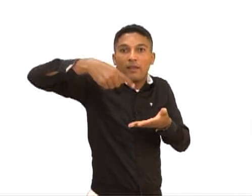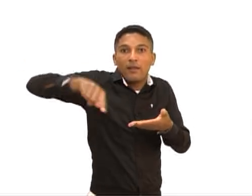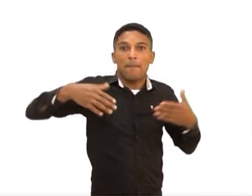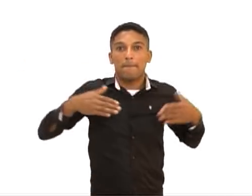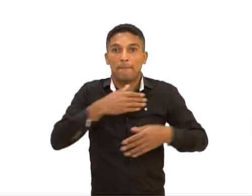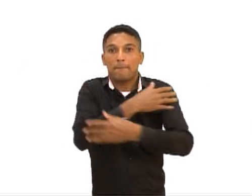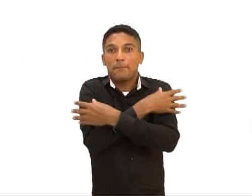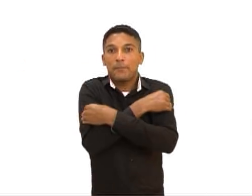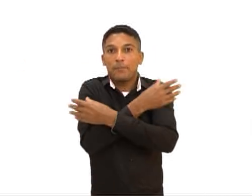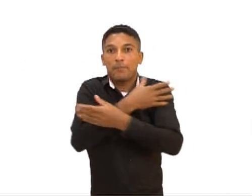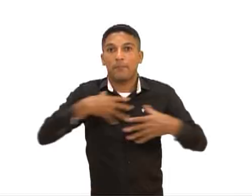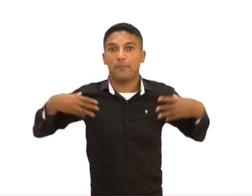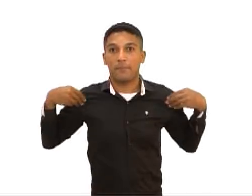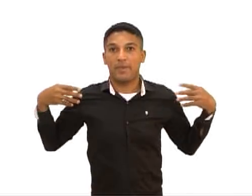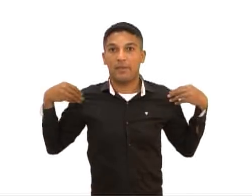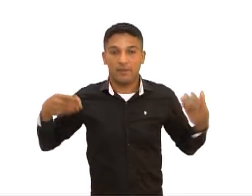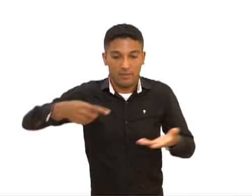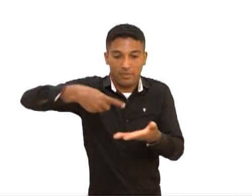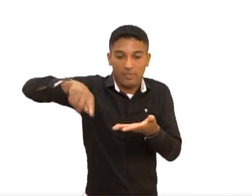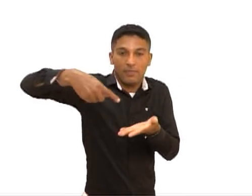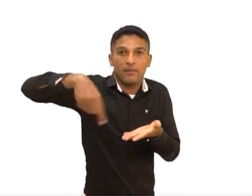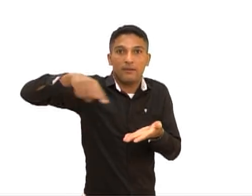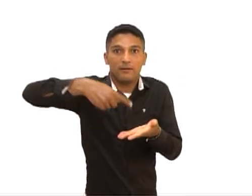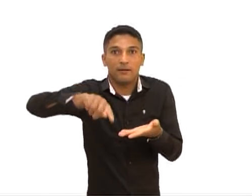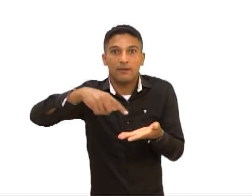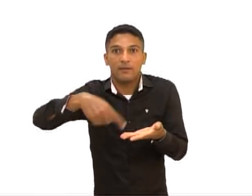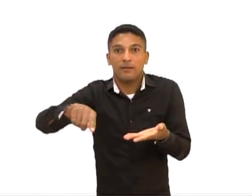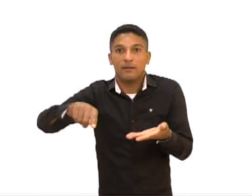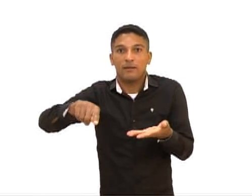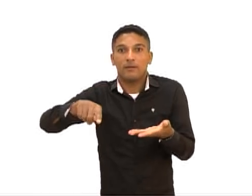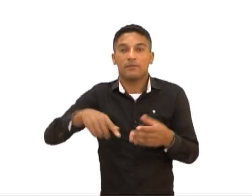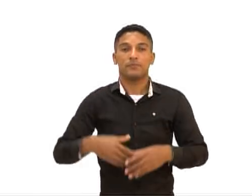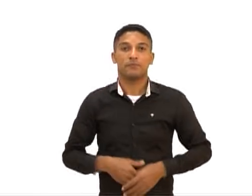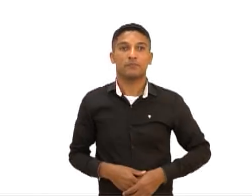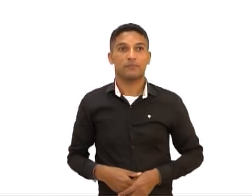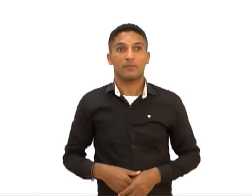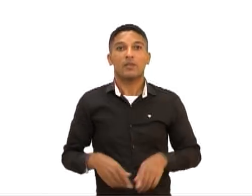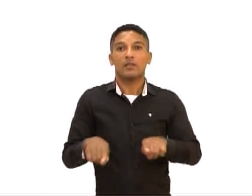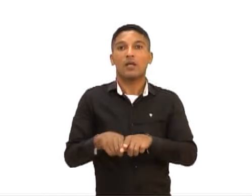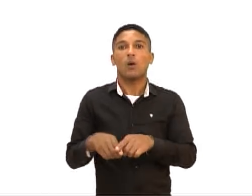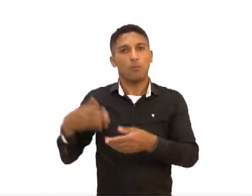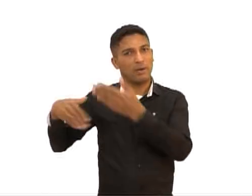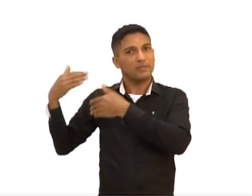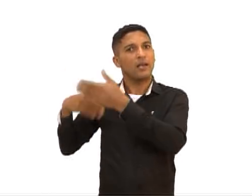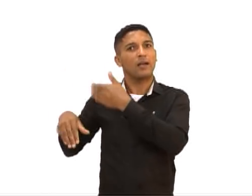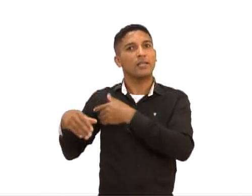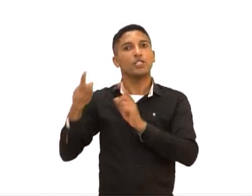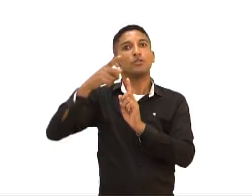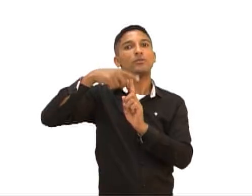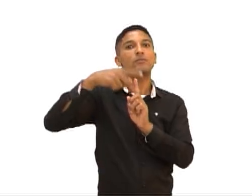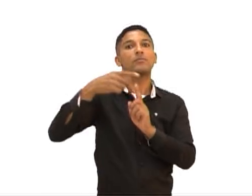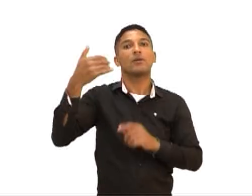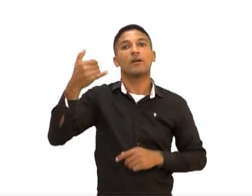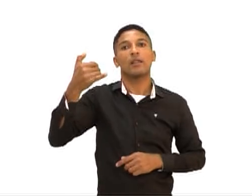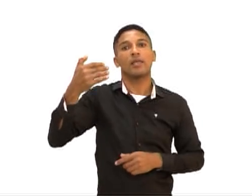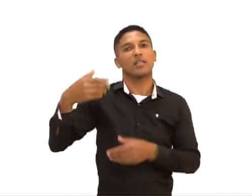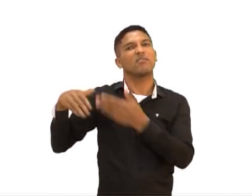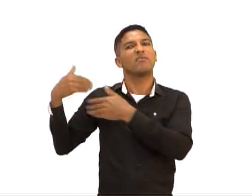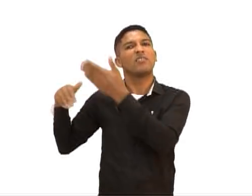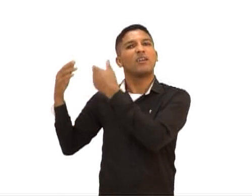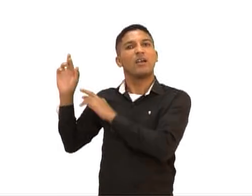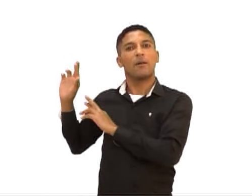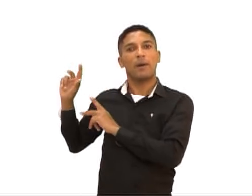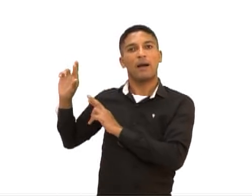Contudo, pode-se dizer que a popularização das canetas esferográficas se deu em 1945, por meio